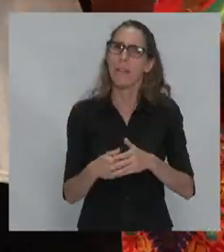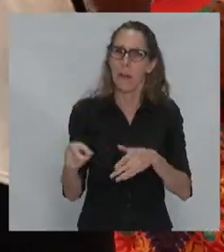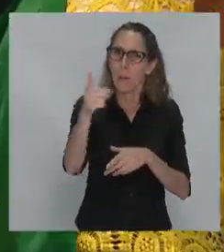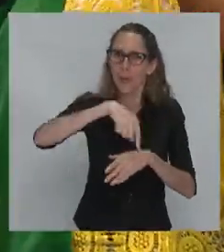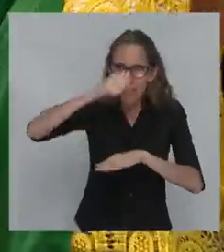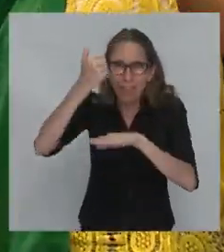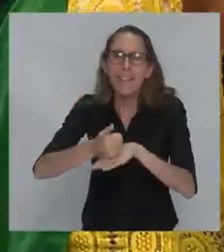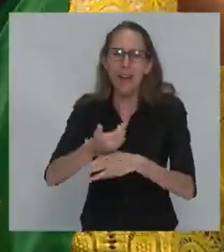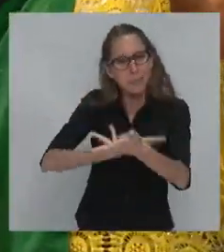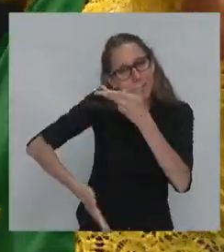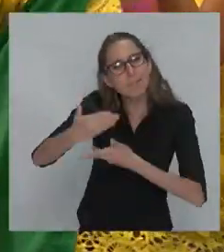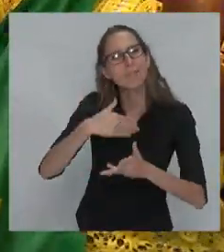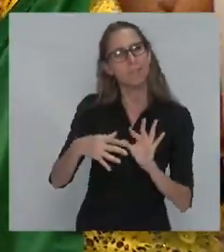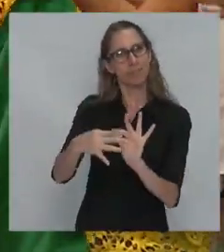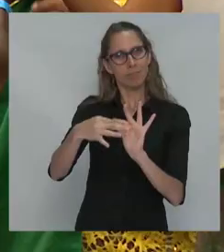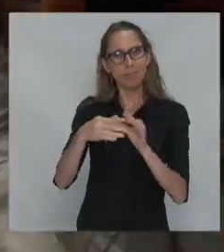con nosotros.